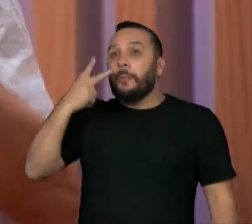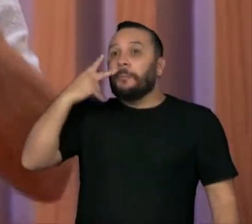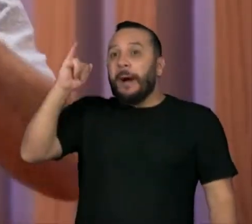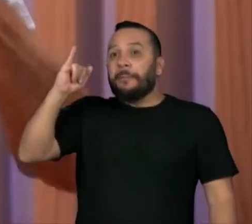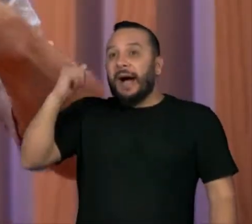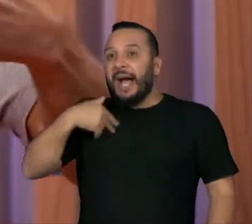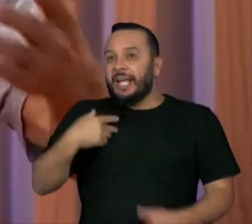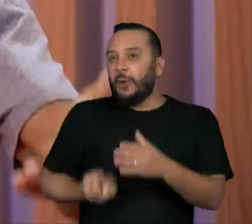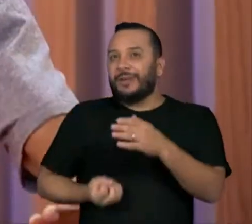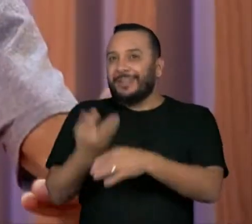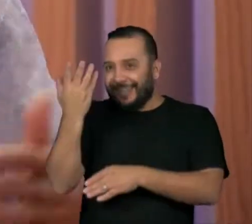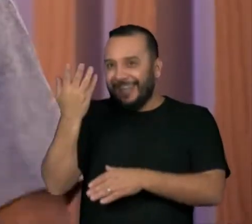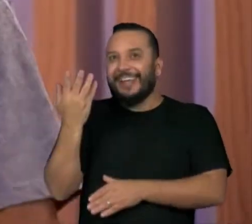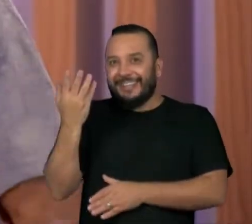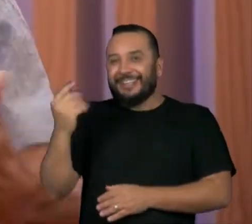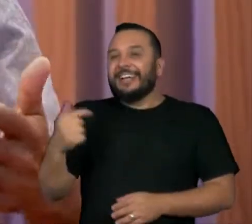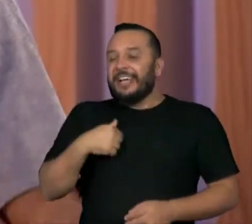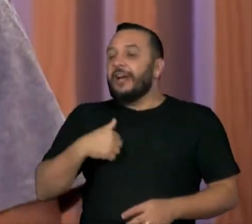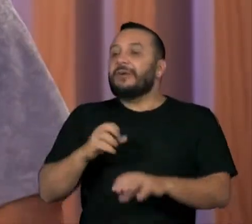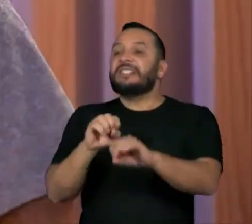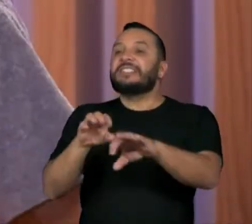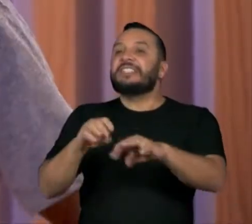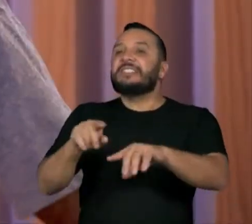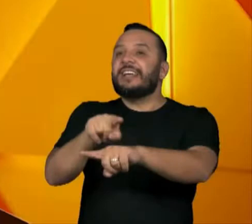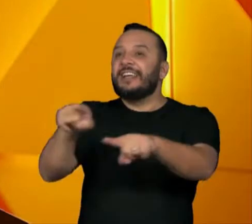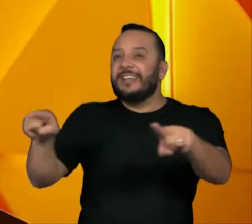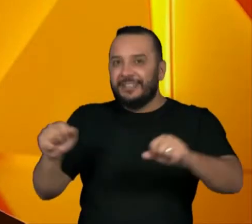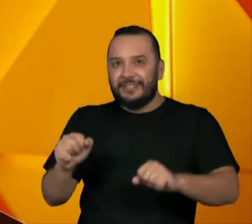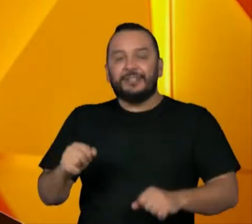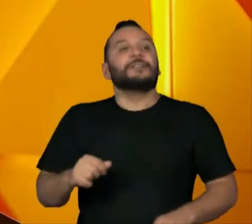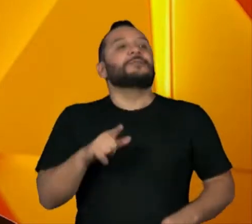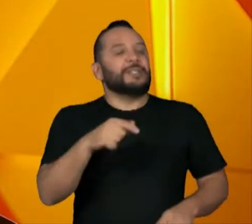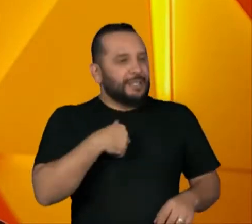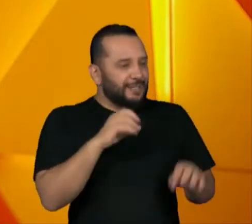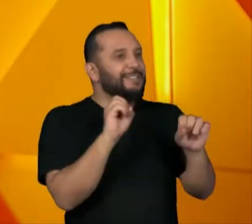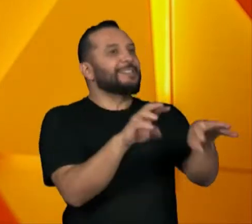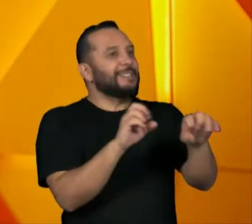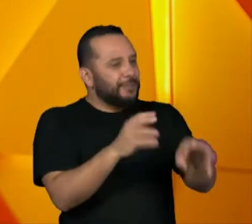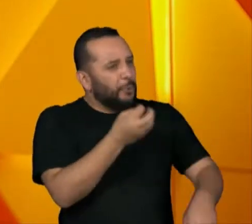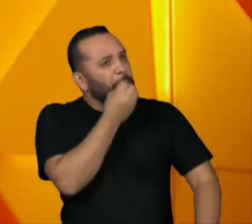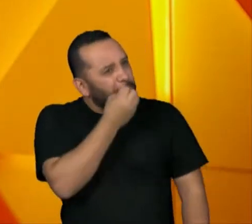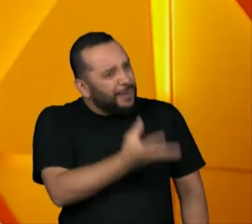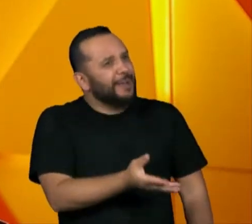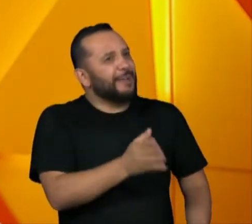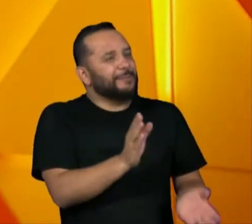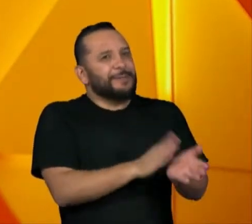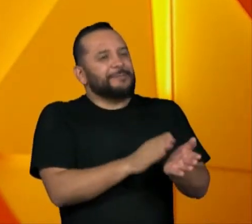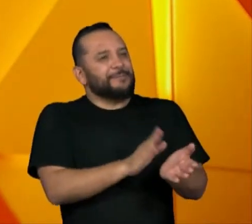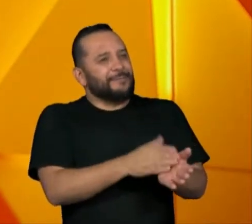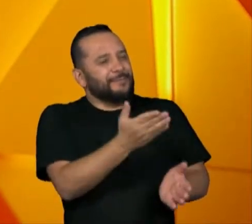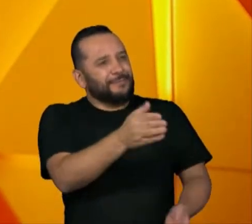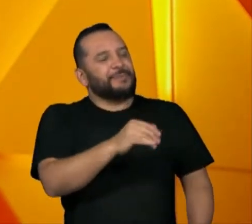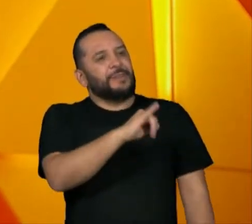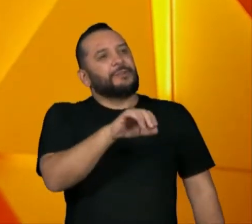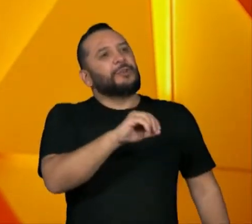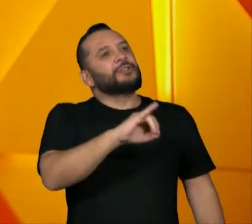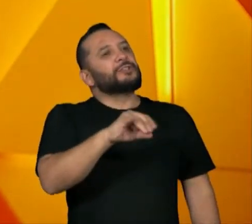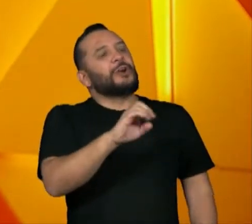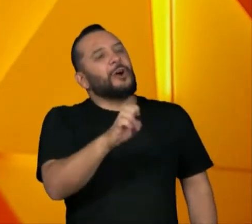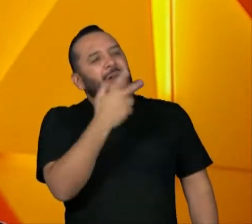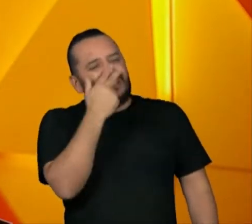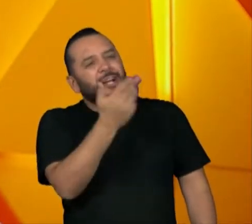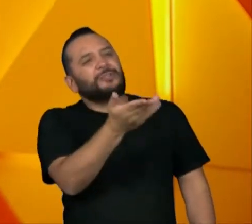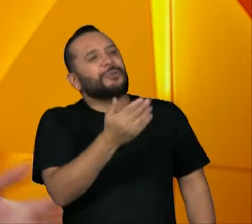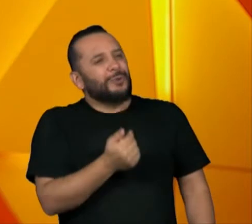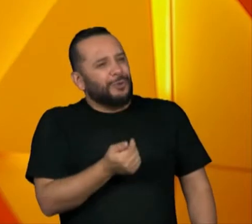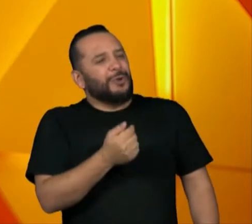que catequizar os índios. Eu falei: é uma E fase difícil. catequizou muito bem, não é verdade, Jojó? Fez muito bem. O que você achou do desempenho